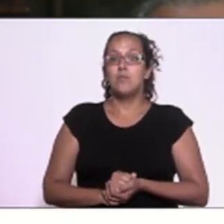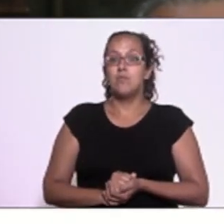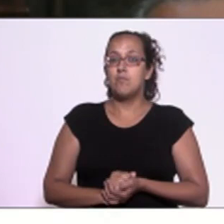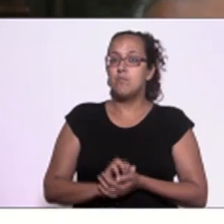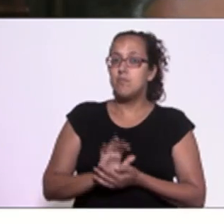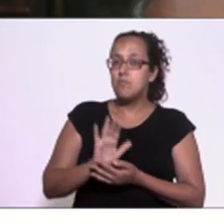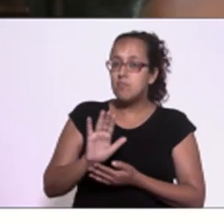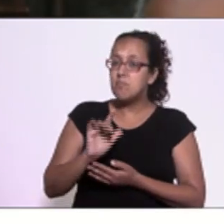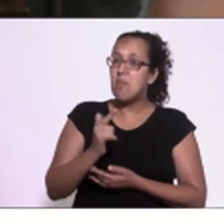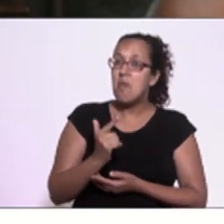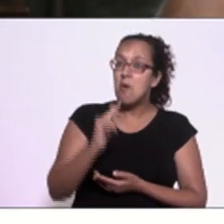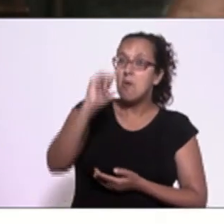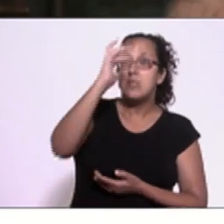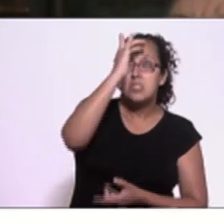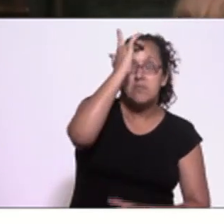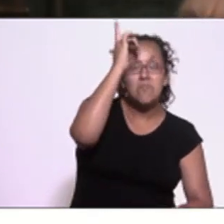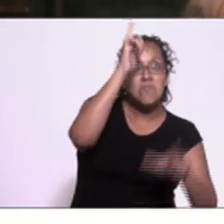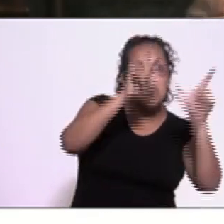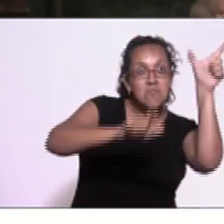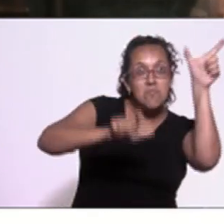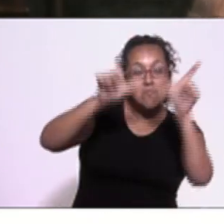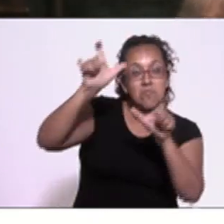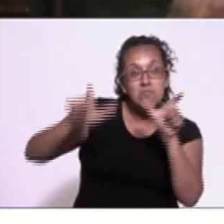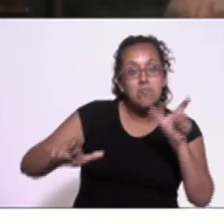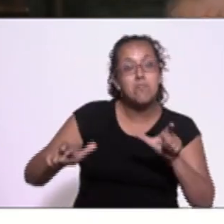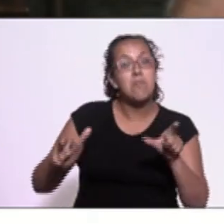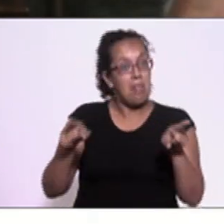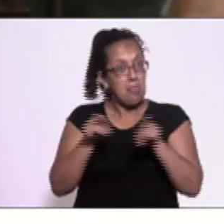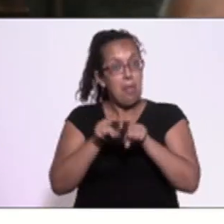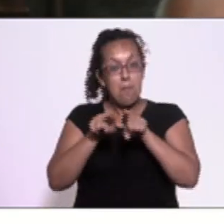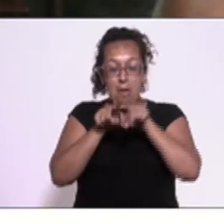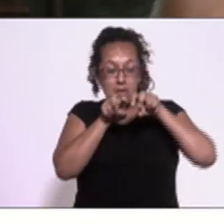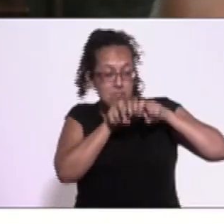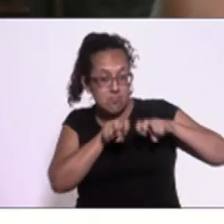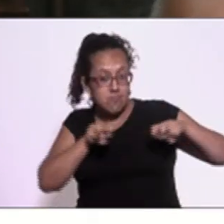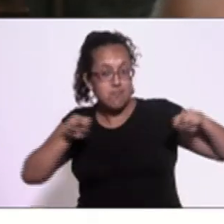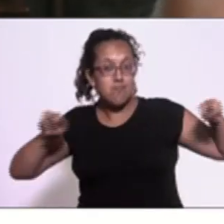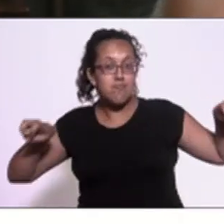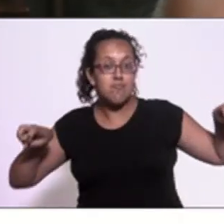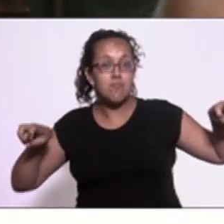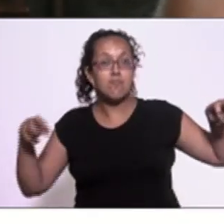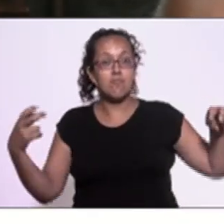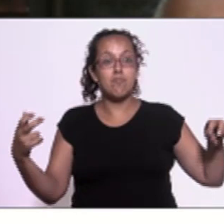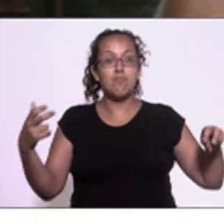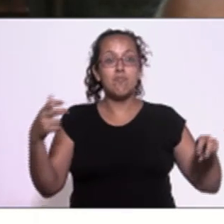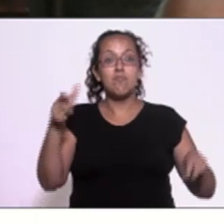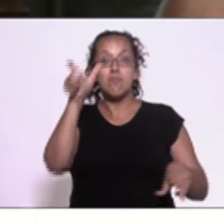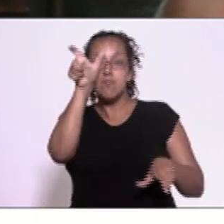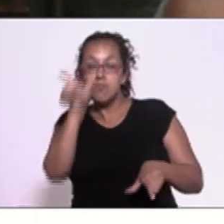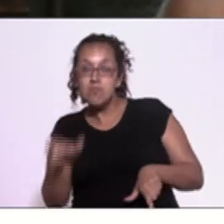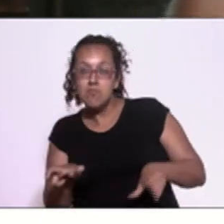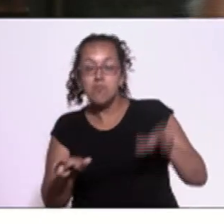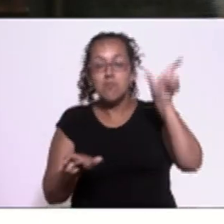outros cidadãos e cidadãs também desta mesa, cidadãs e